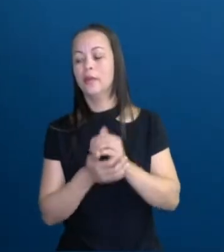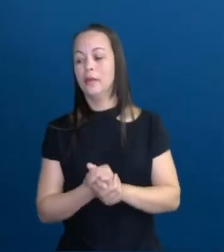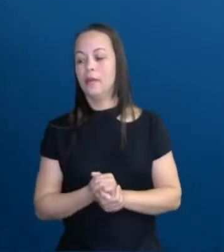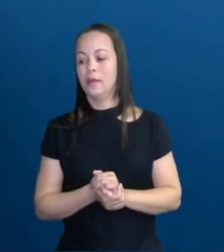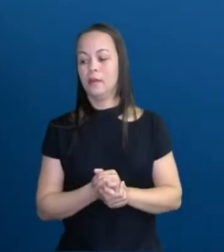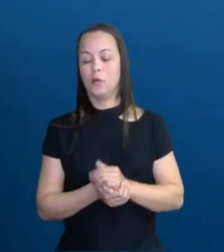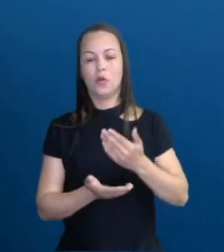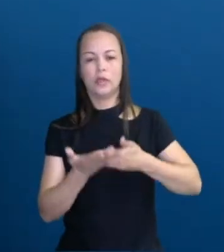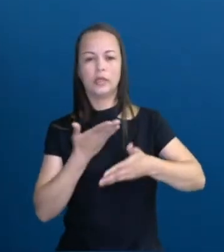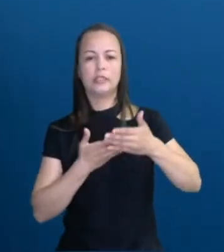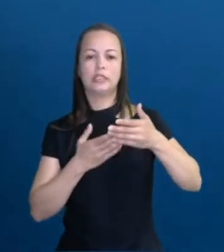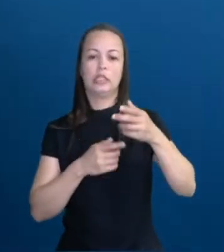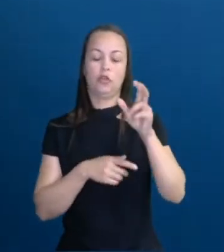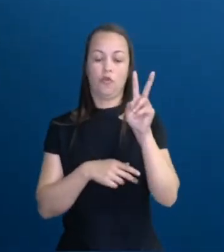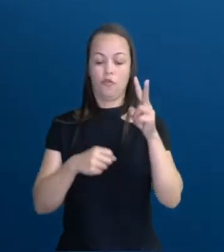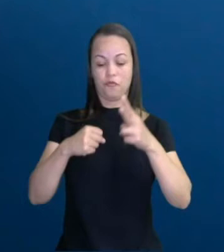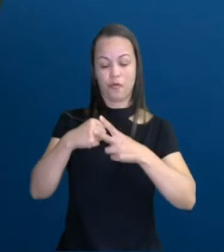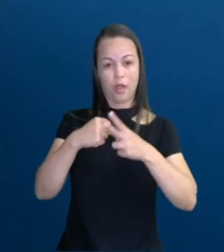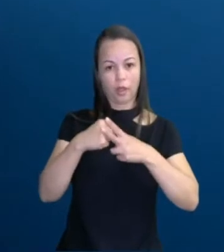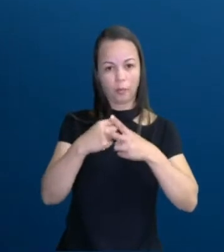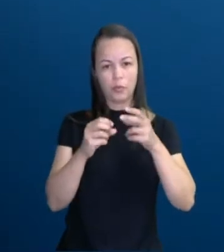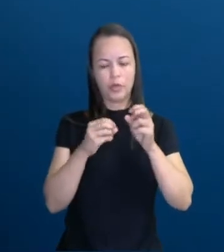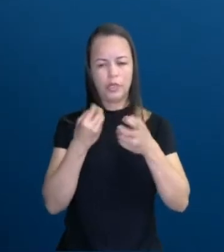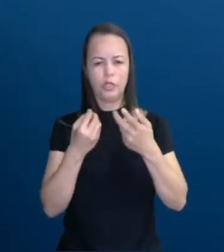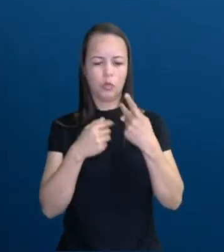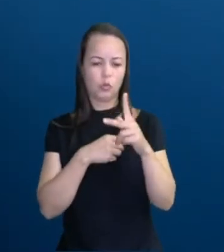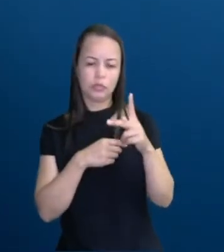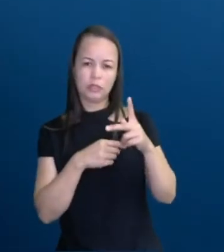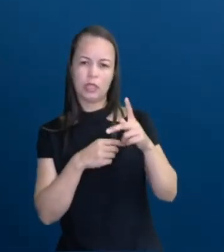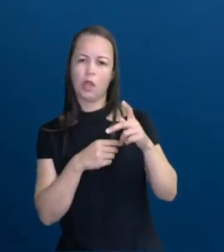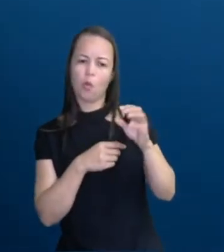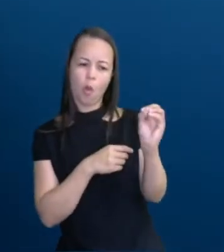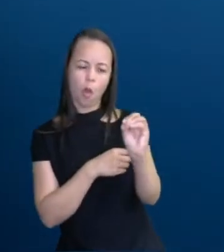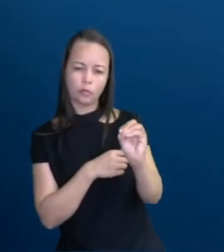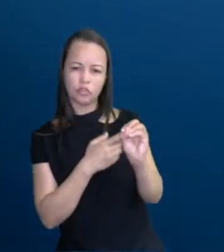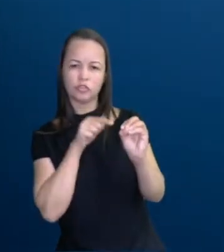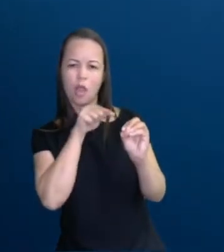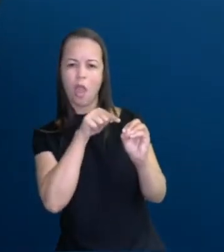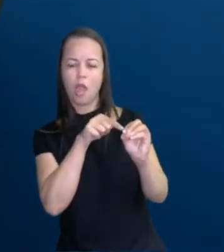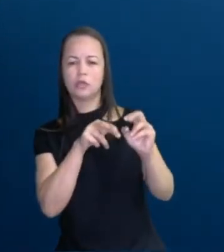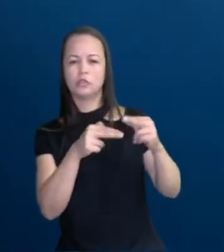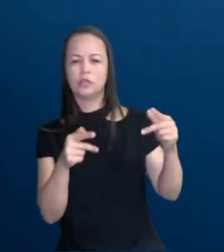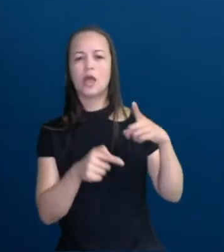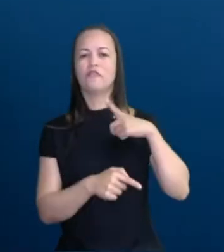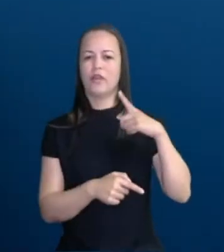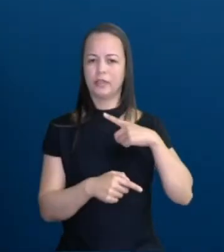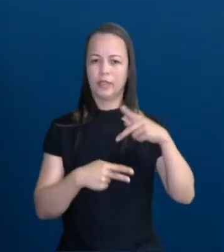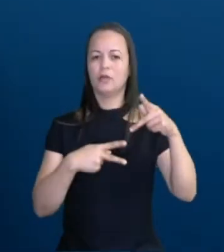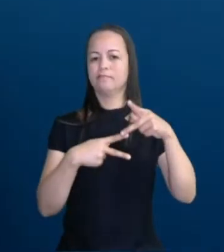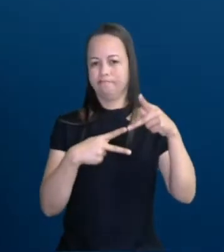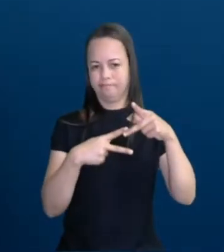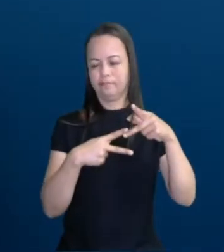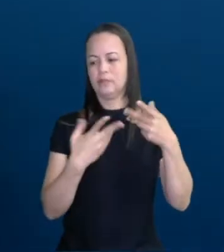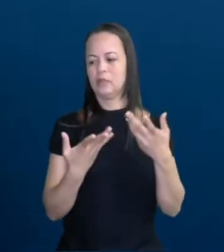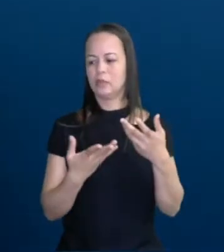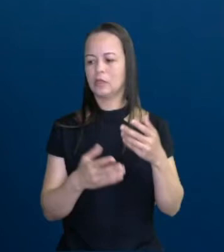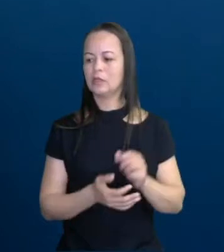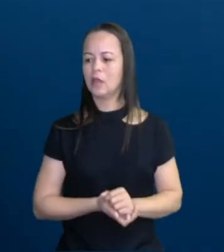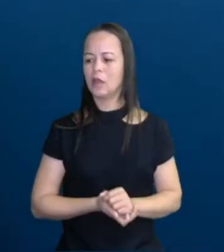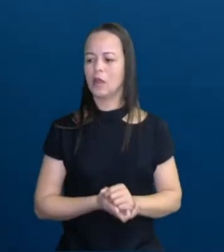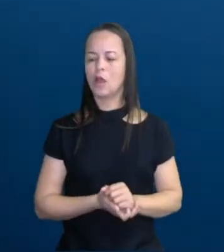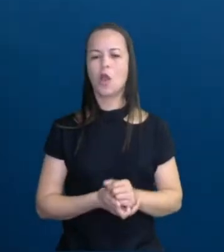indireta? Porque entre o verbo e o seu objeto sempre vai aparecer uma preposição. Percebam,